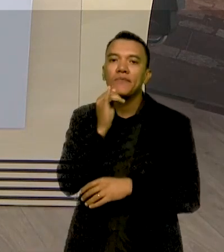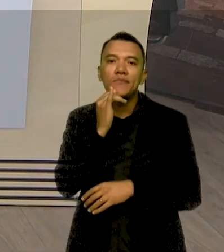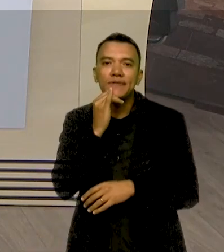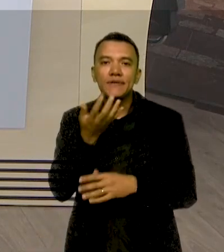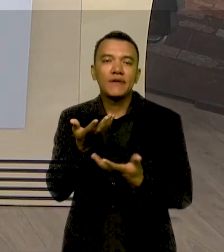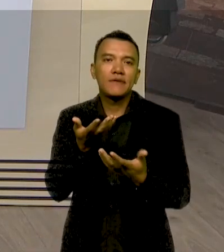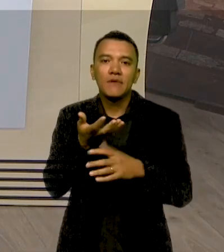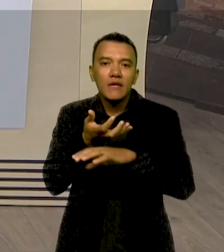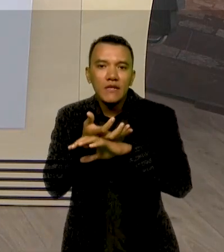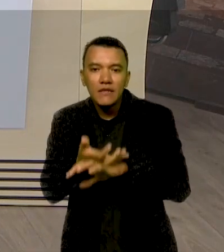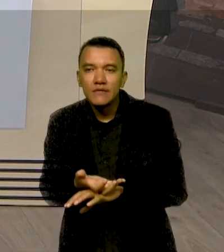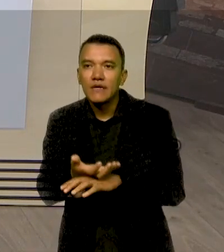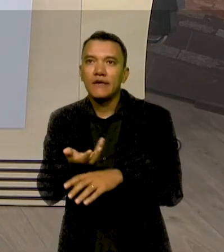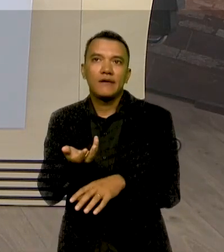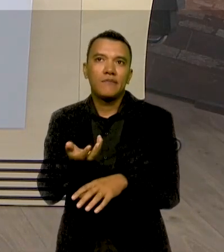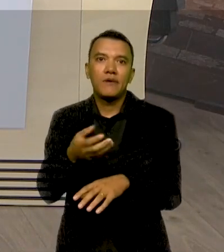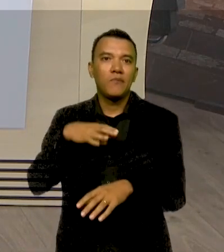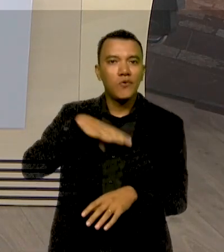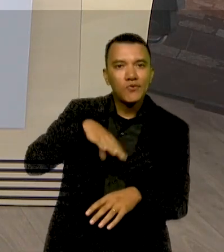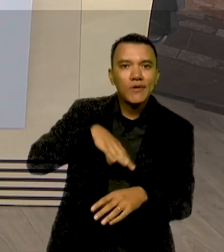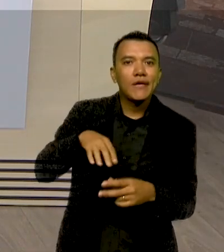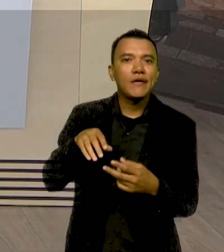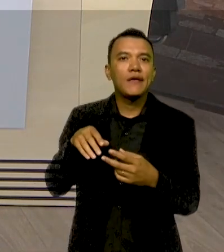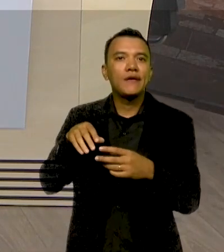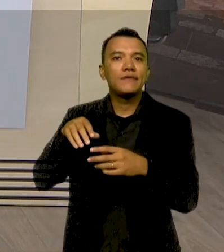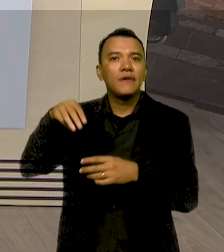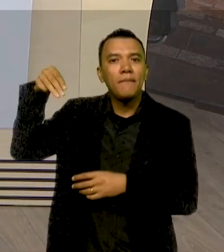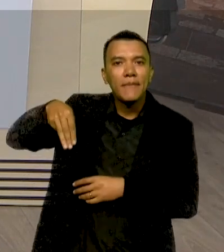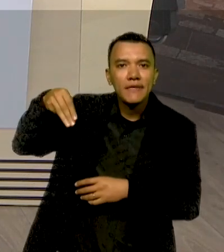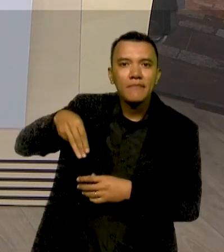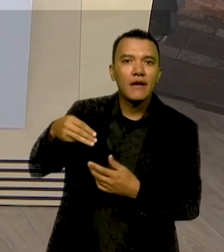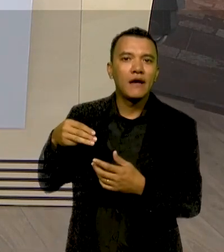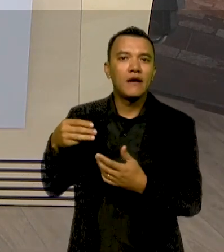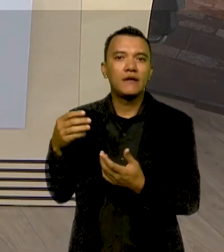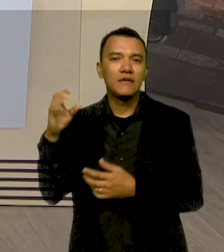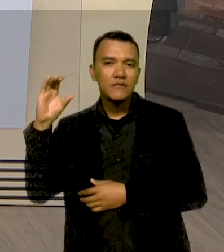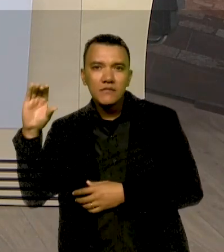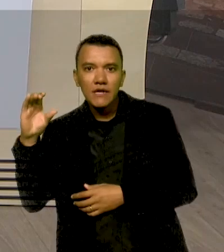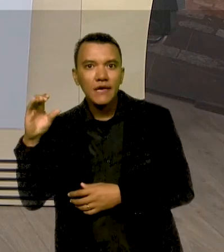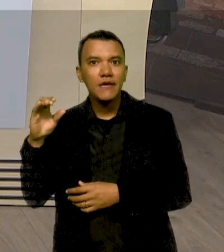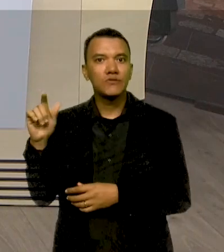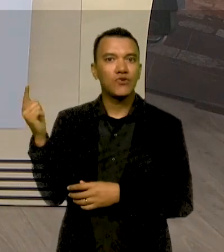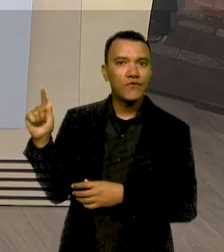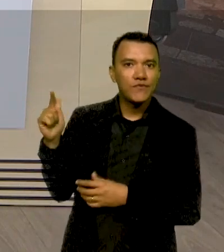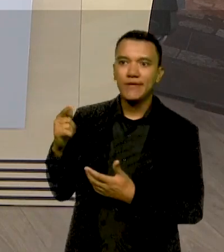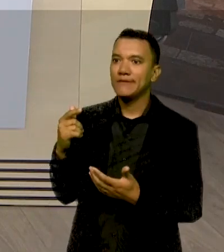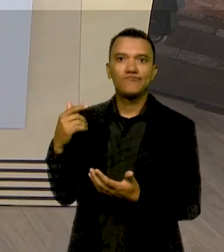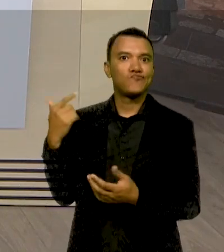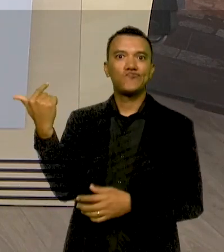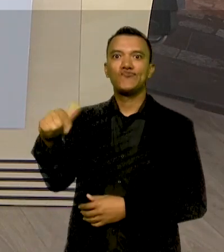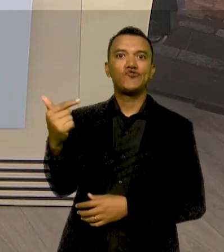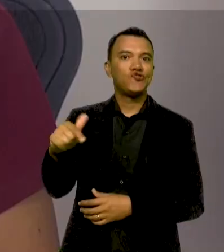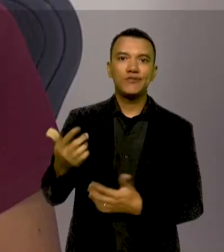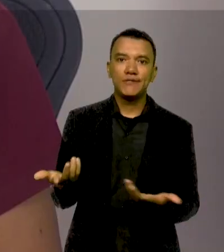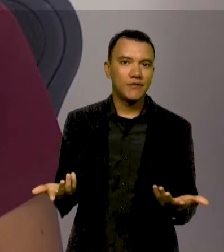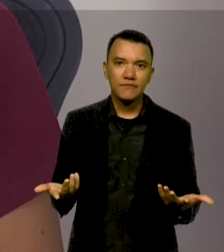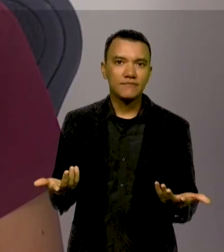conteúdos de língua portuguesa, matemática, ciência, geografia, eles não tinham esse acesso. Então, ficava